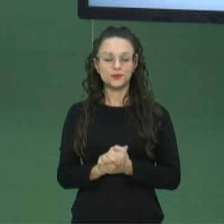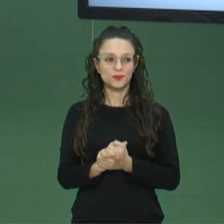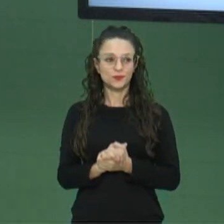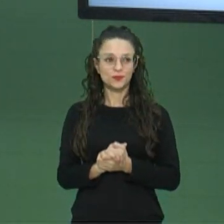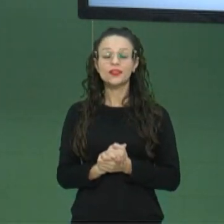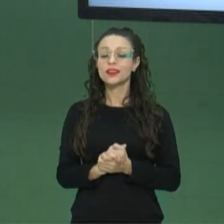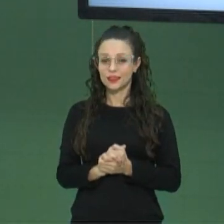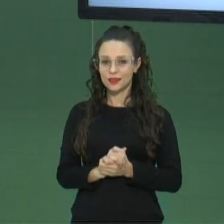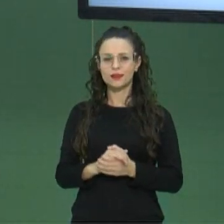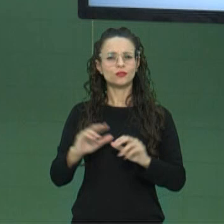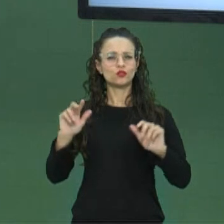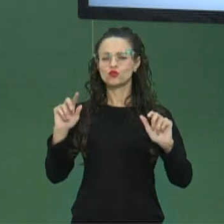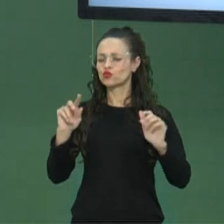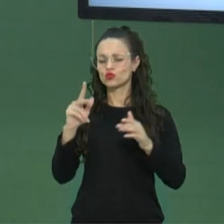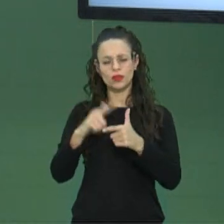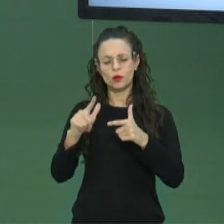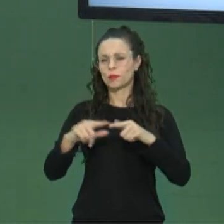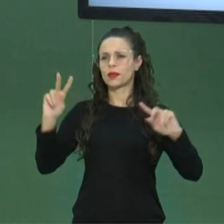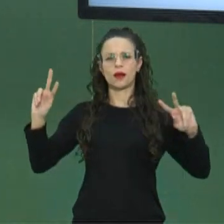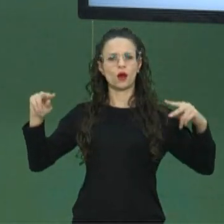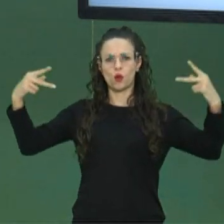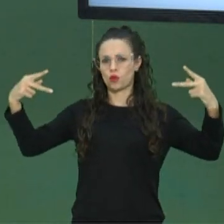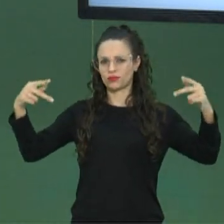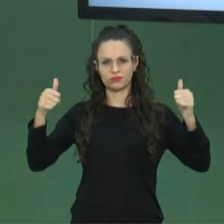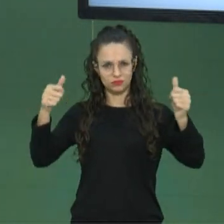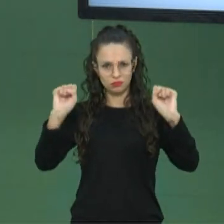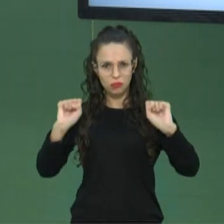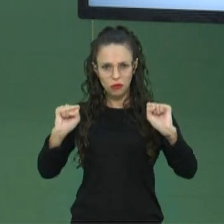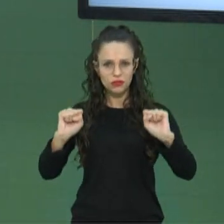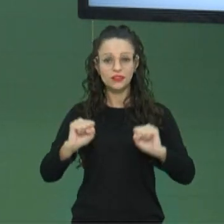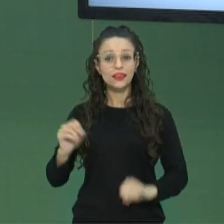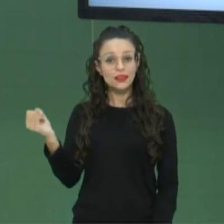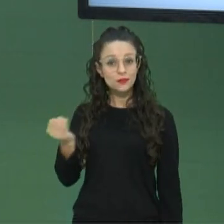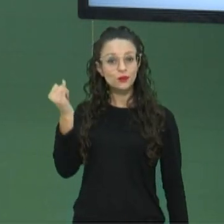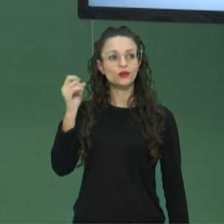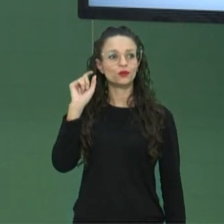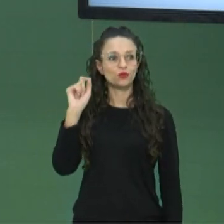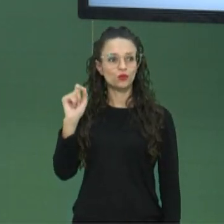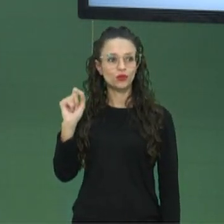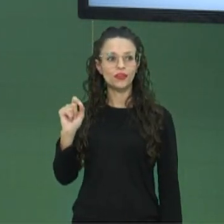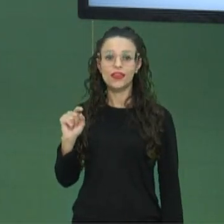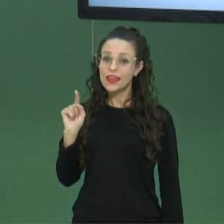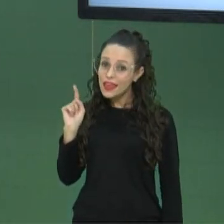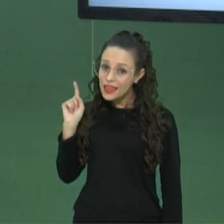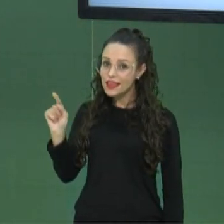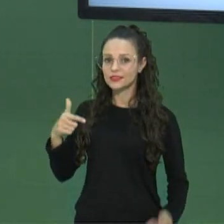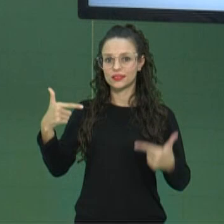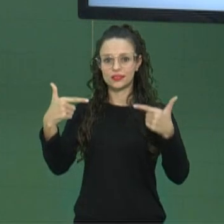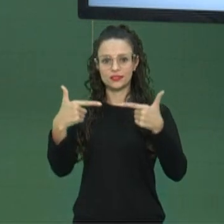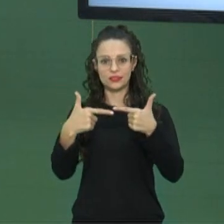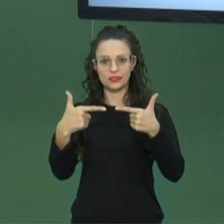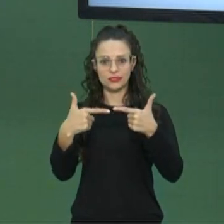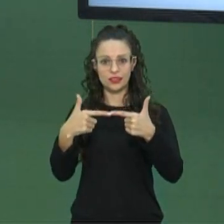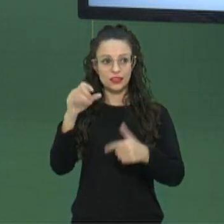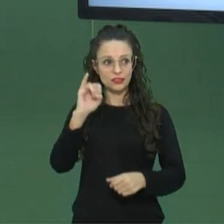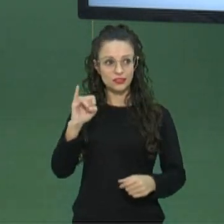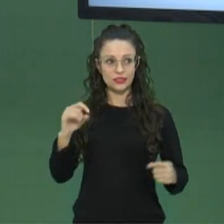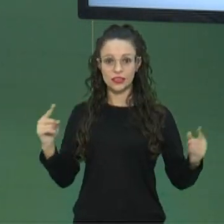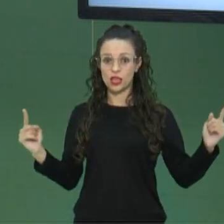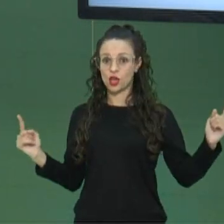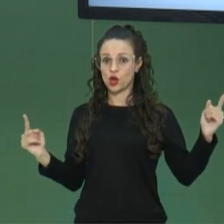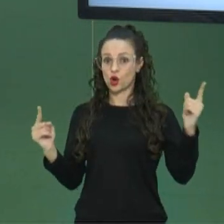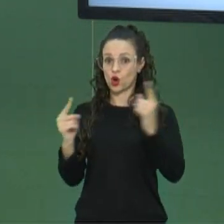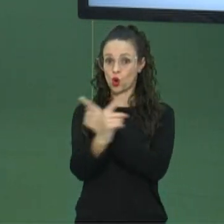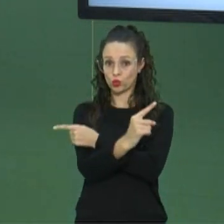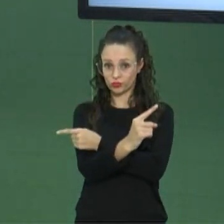dois CH3 para baixo ou para cima, não tem problema, tá? O que importa é que esse aqui é o cis. Se você desenhasse eles em lados opostos,